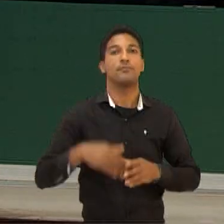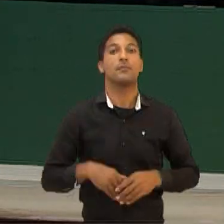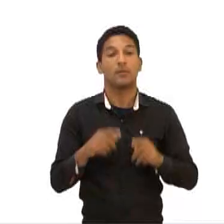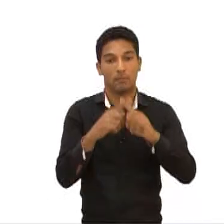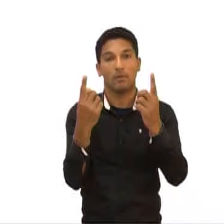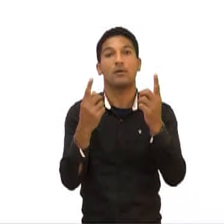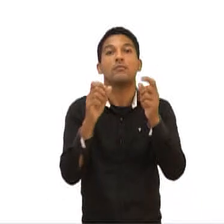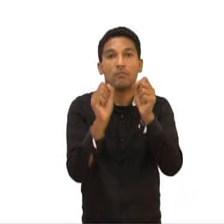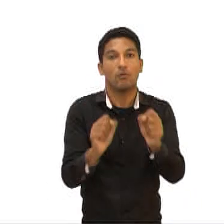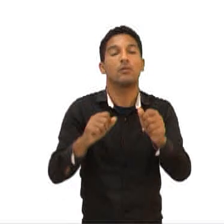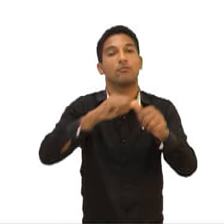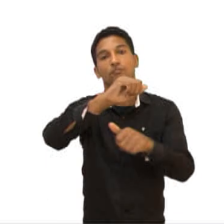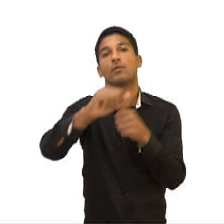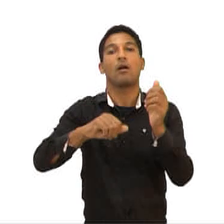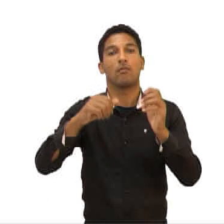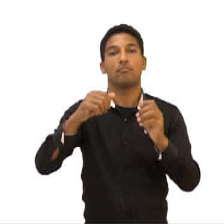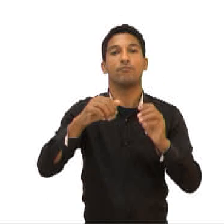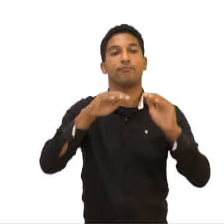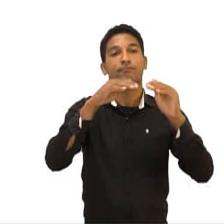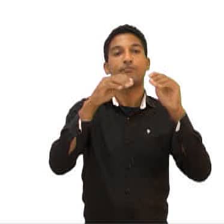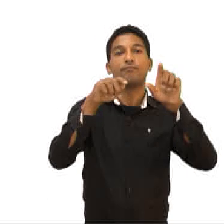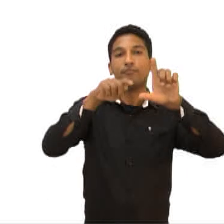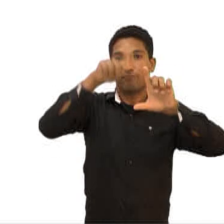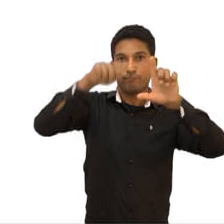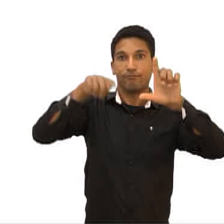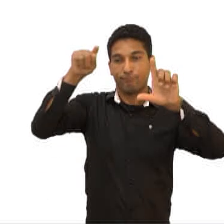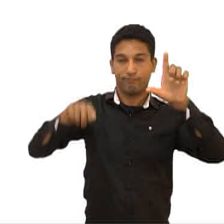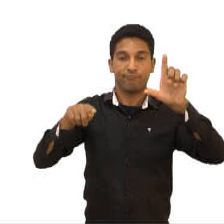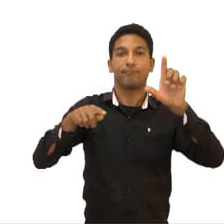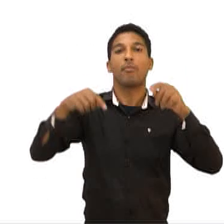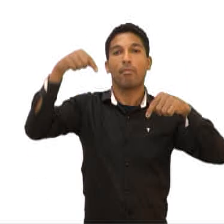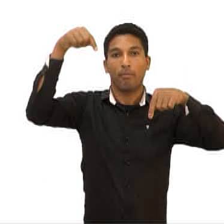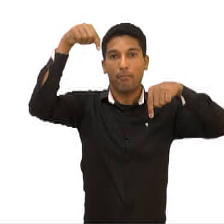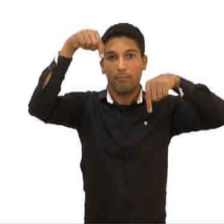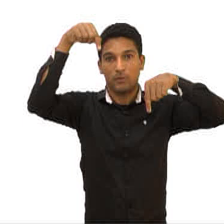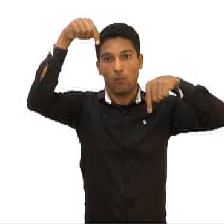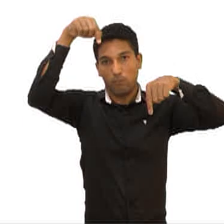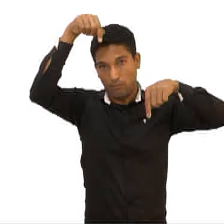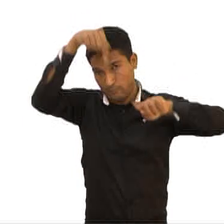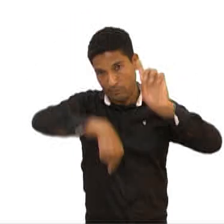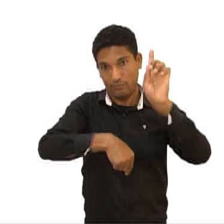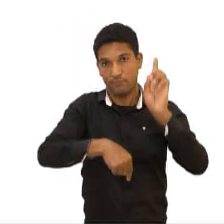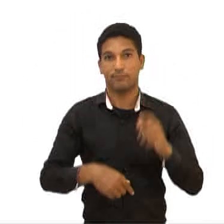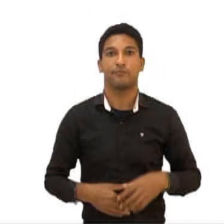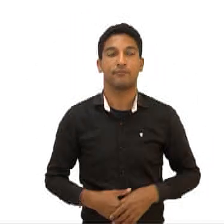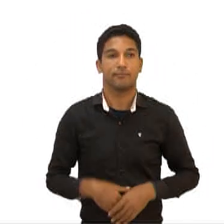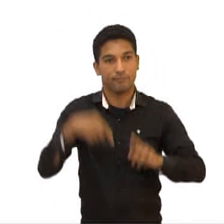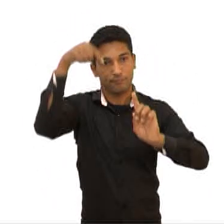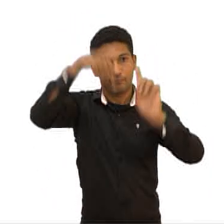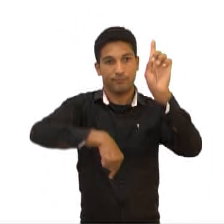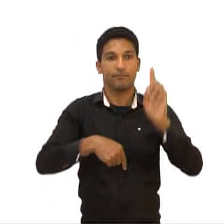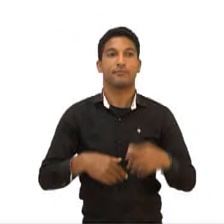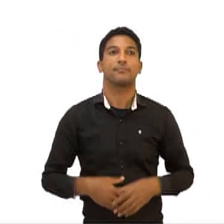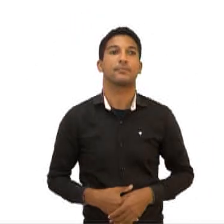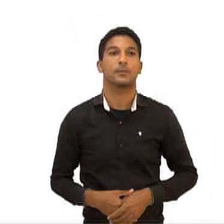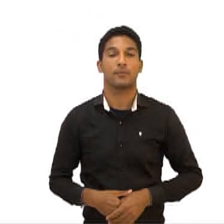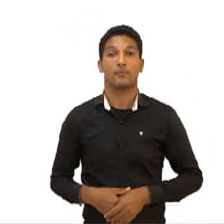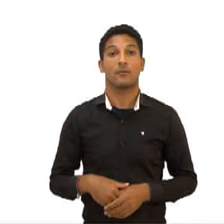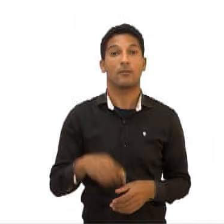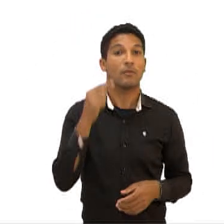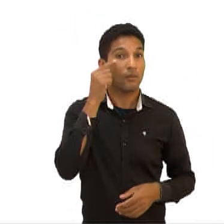No Japão, também, devido à redução aí do espaço, da extensão do